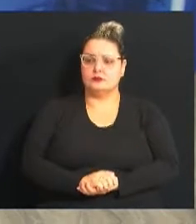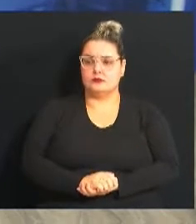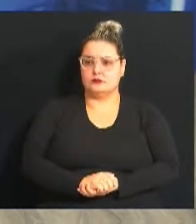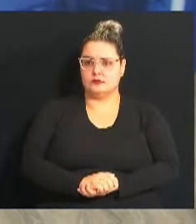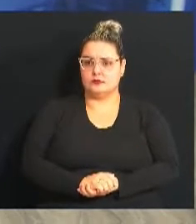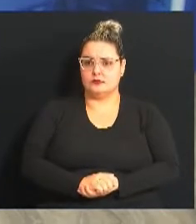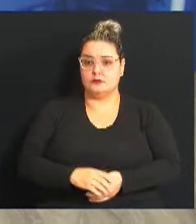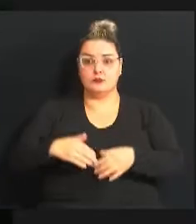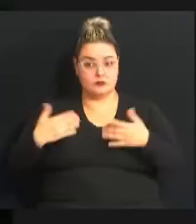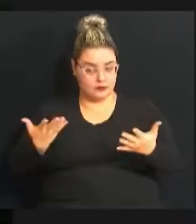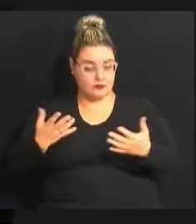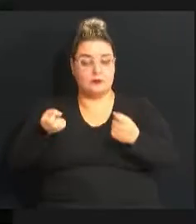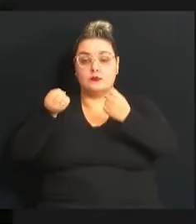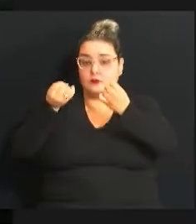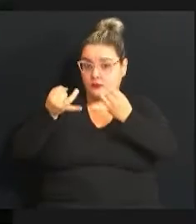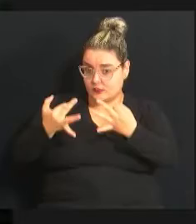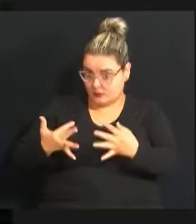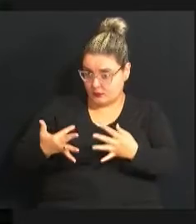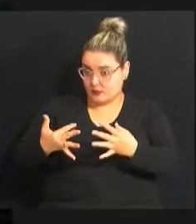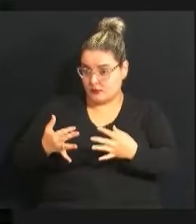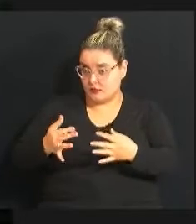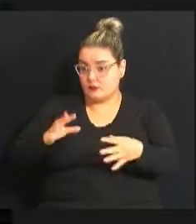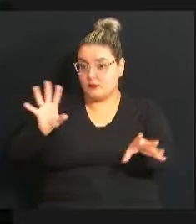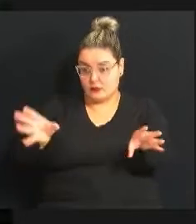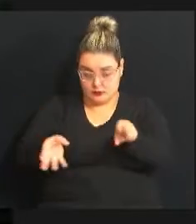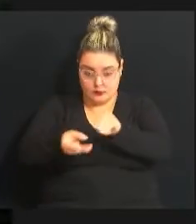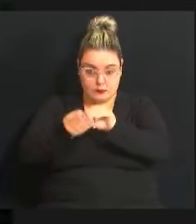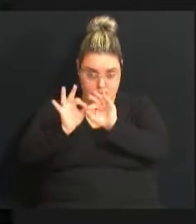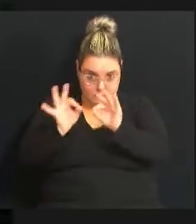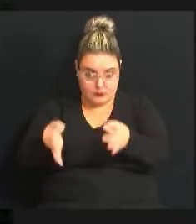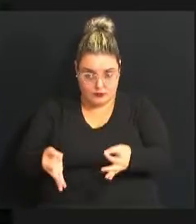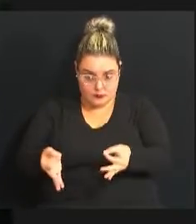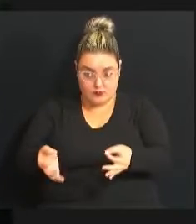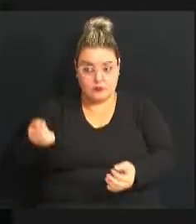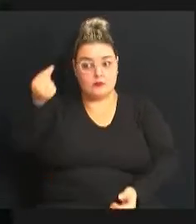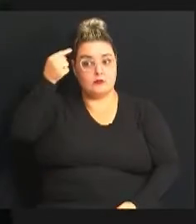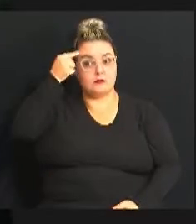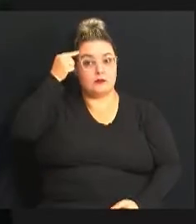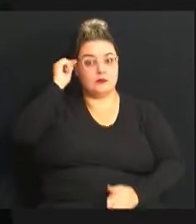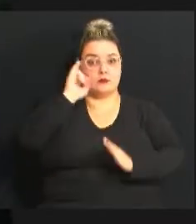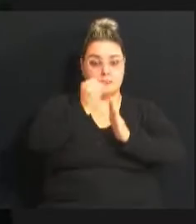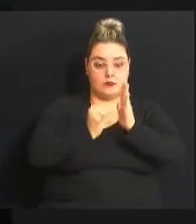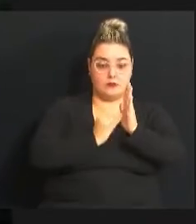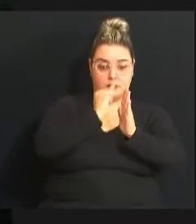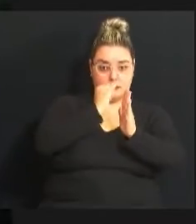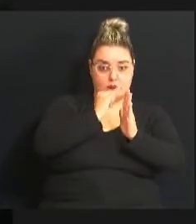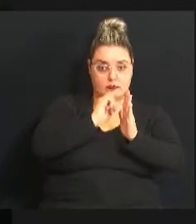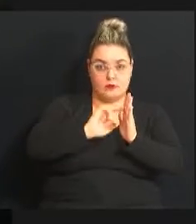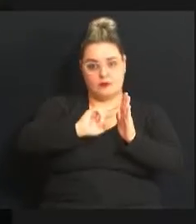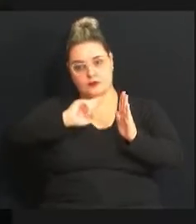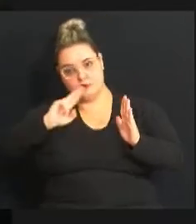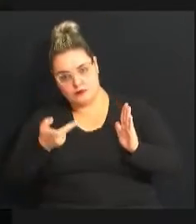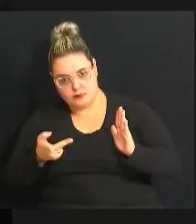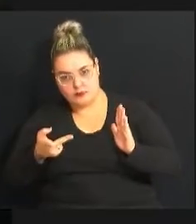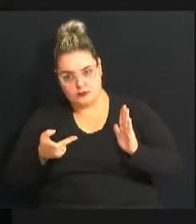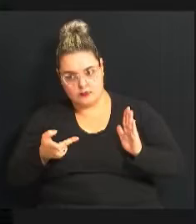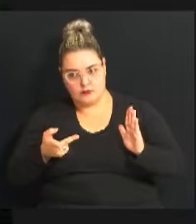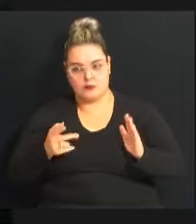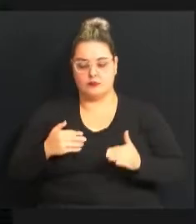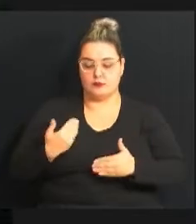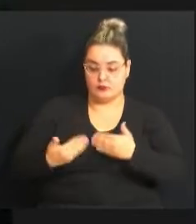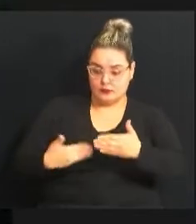Olha, a explicação mais simples é a gente pensar num processo de inflação ao contrário. Quer dizer, em vez de um